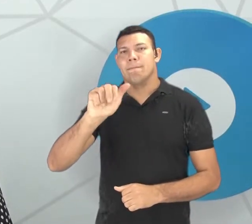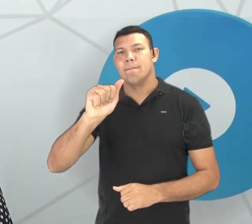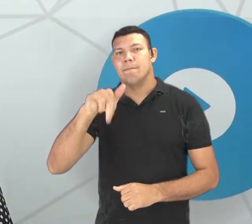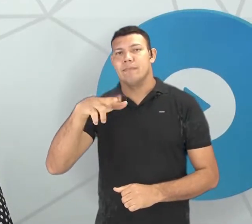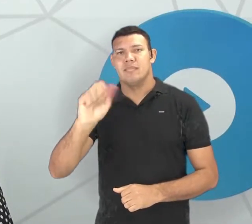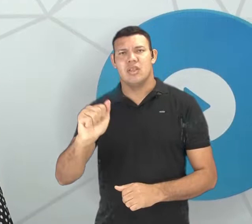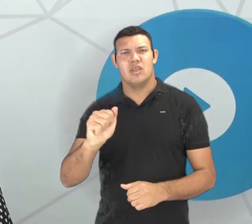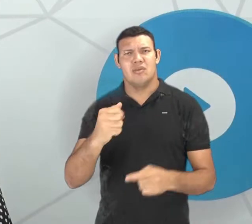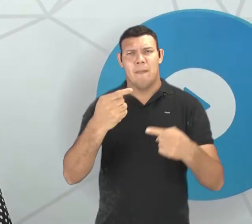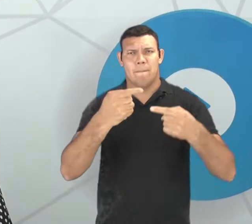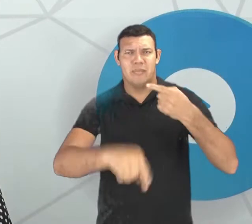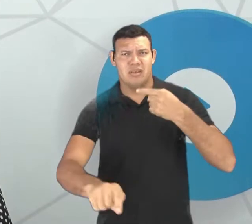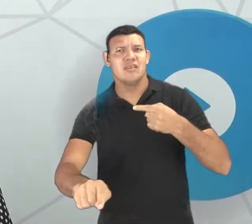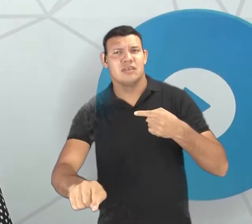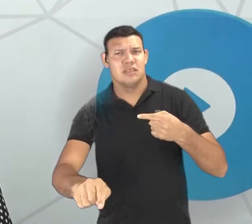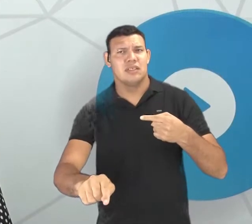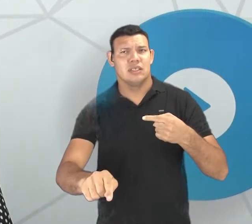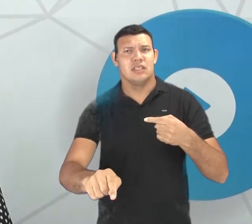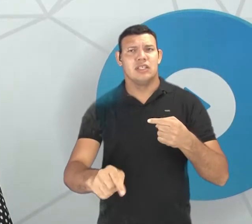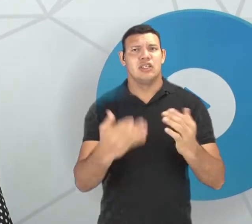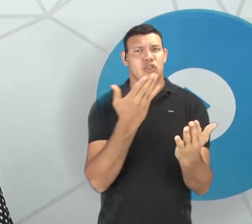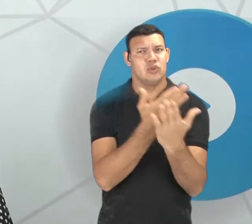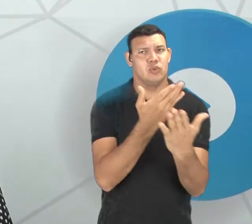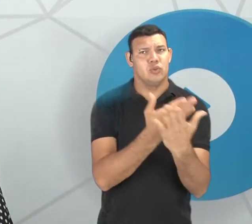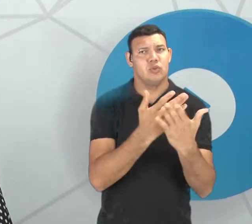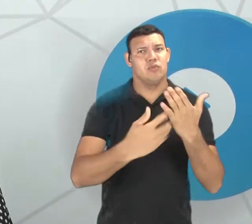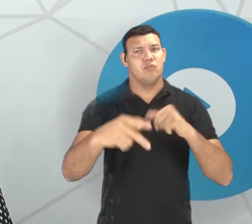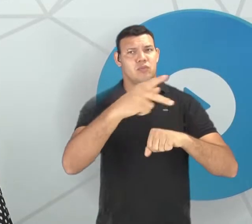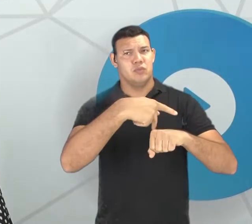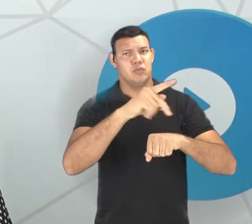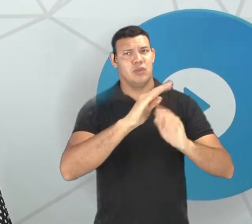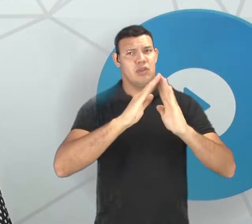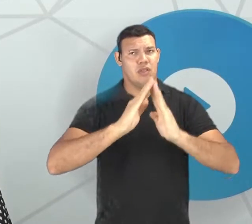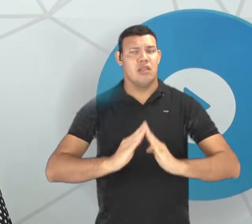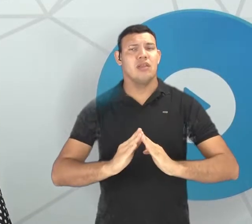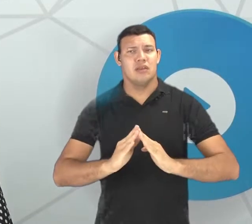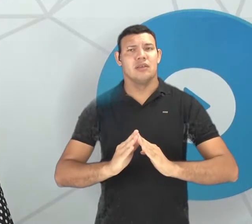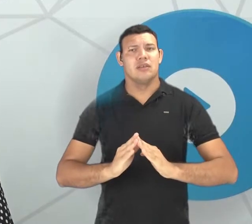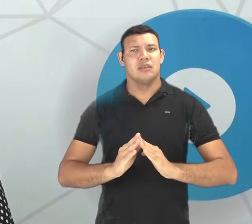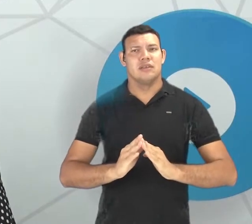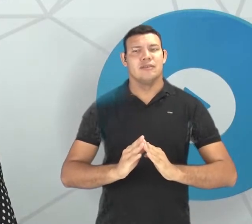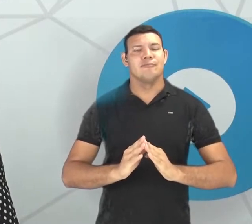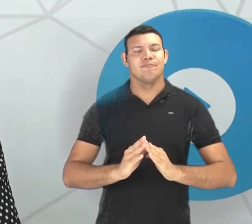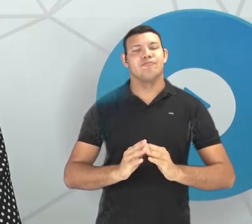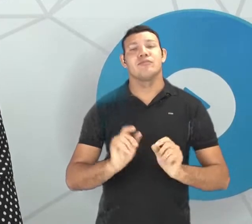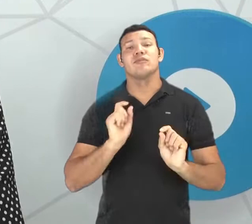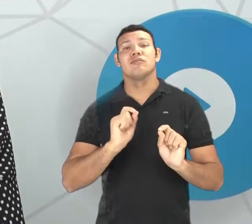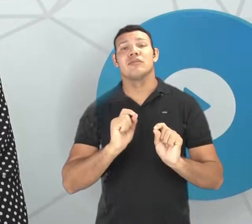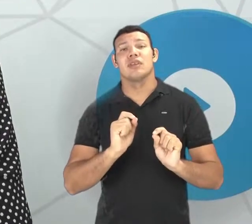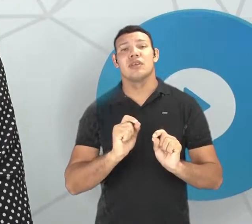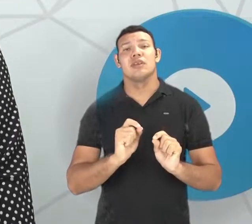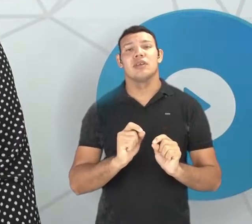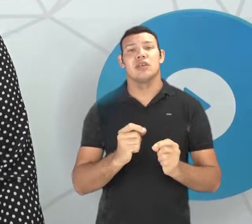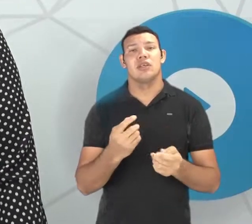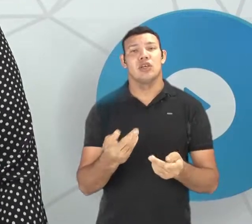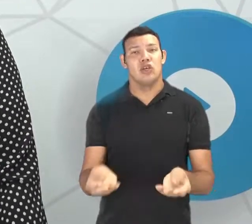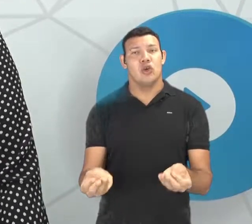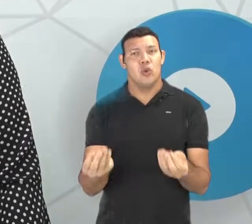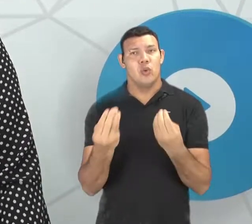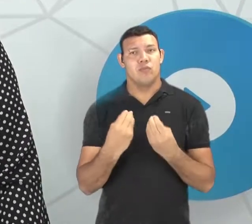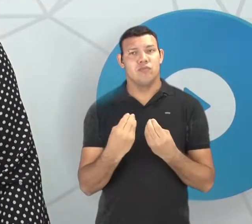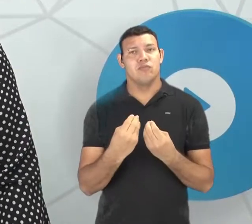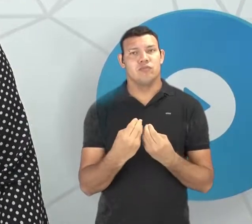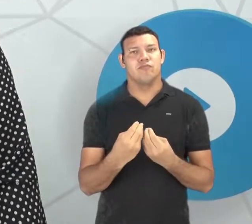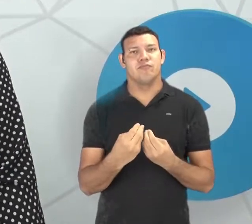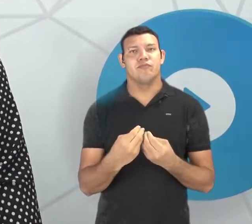país, prêmio Nobel da Paz, ela disse: uma criança, um professor, um